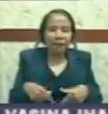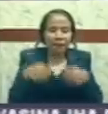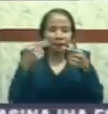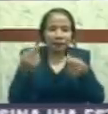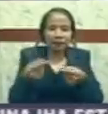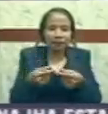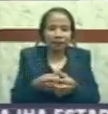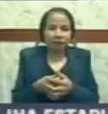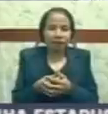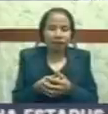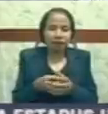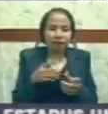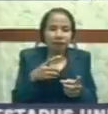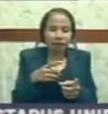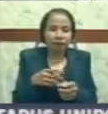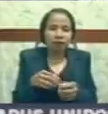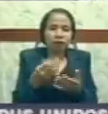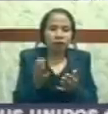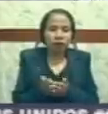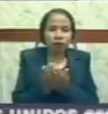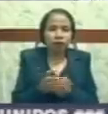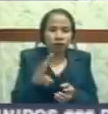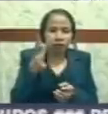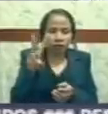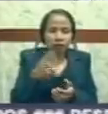que devia estar sosa roa roa